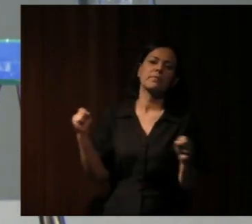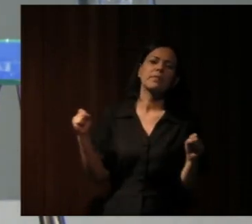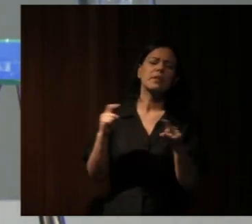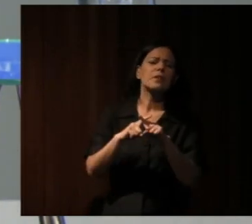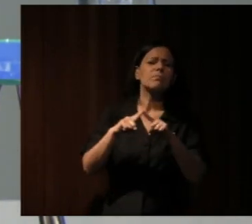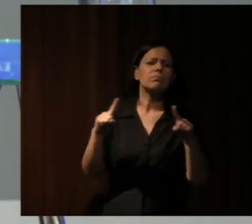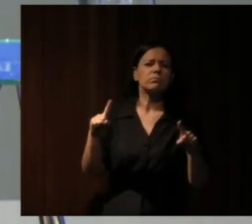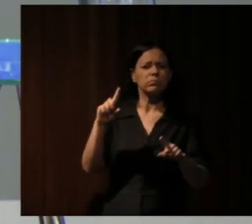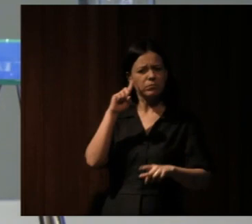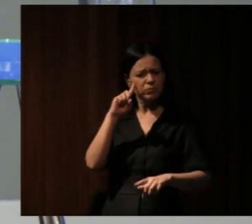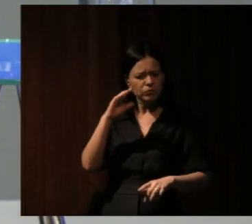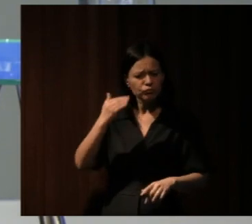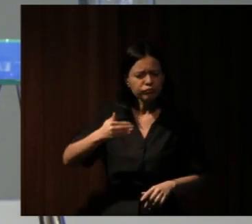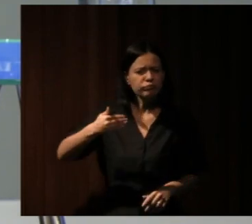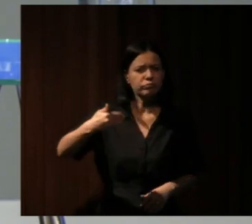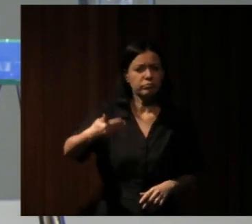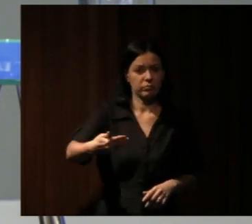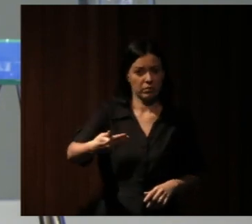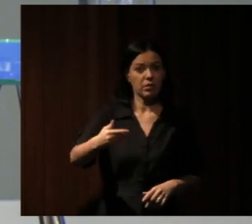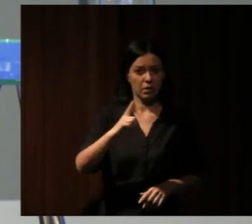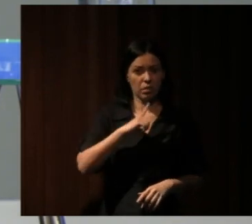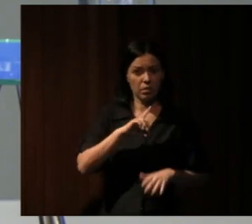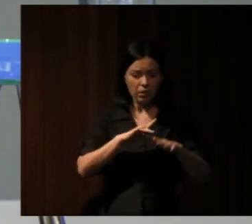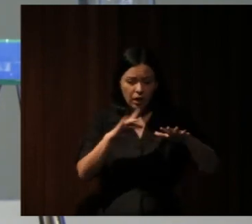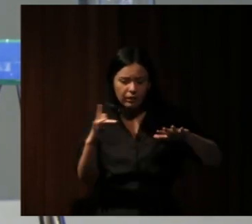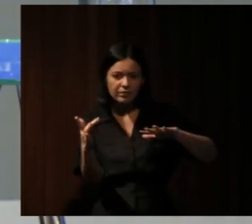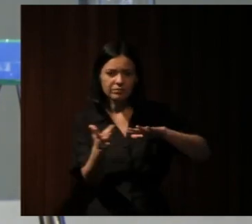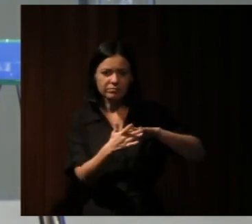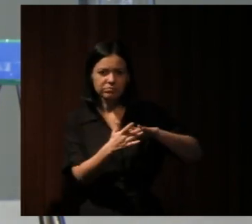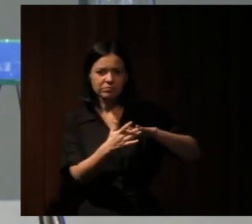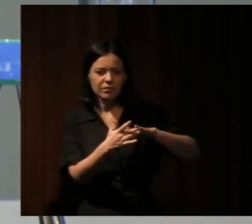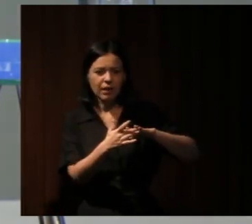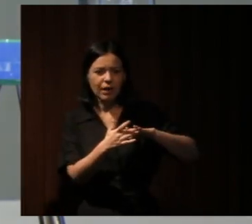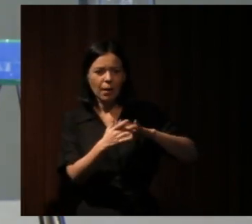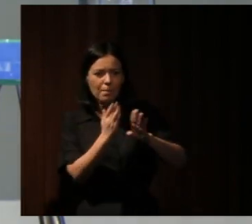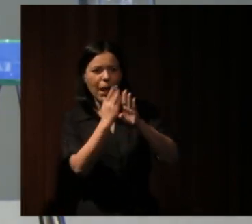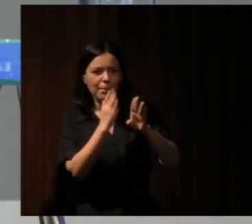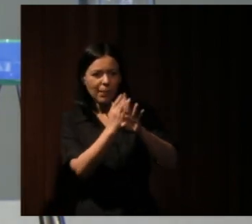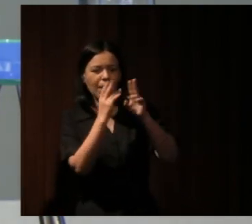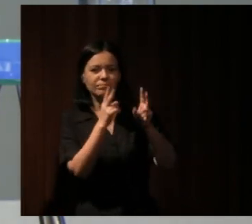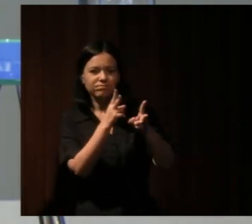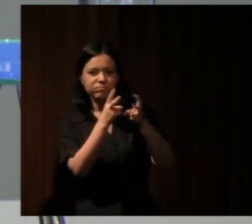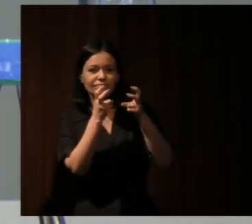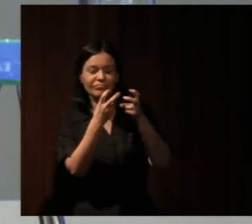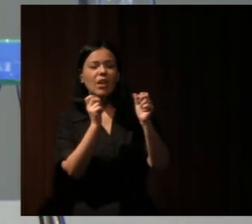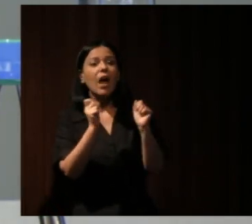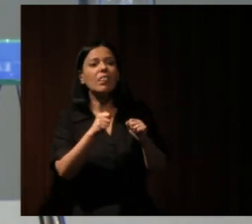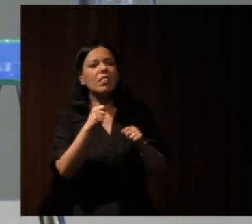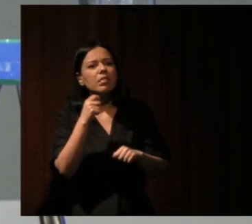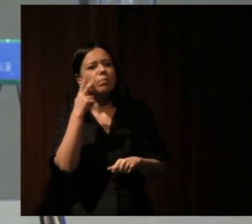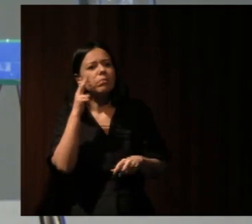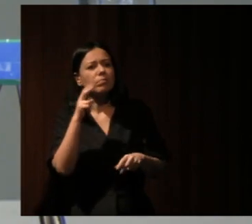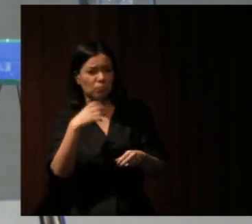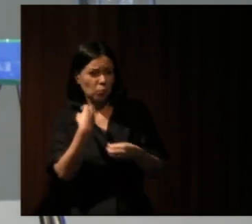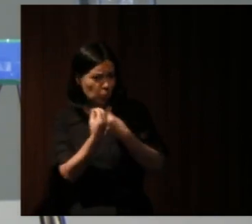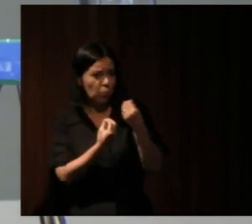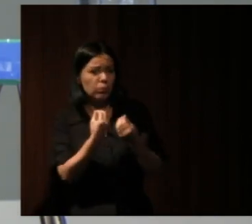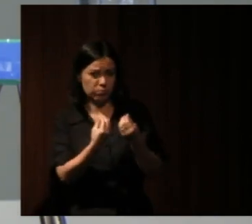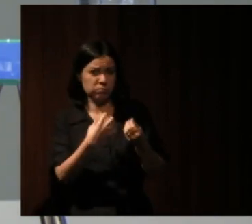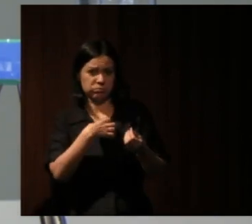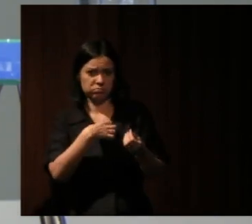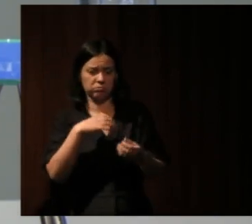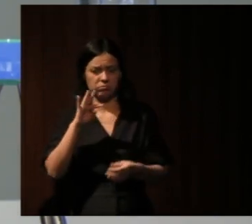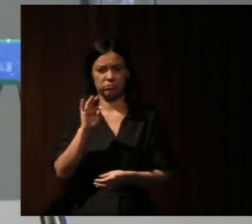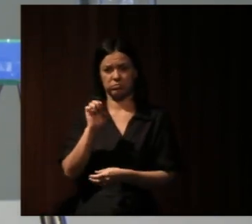das aliás essa realidade das redes tem é que existem formas de monitoramento então Eh assim como a